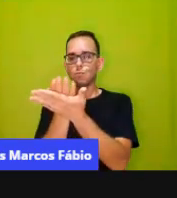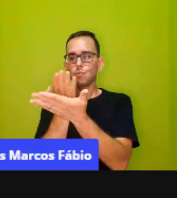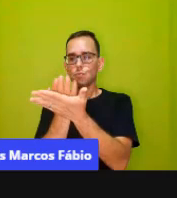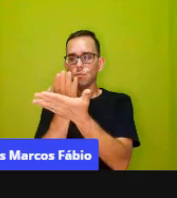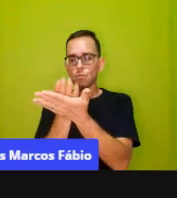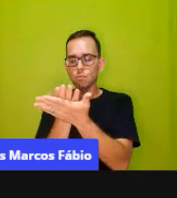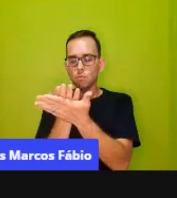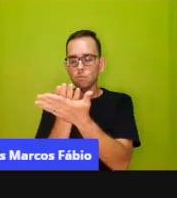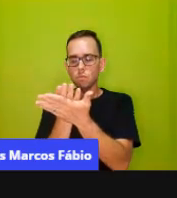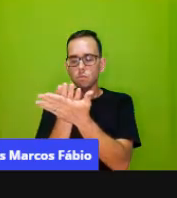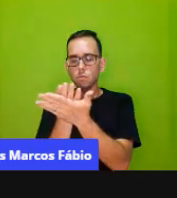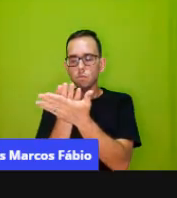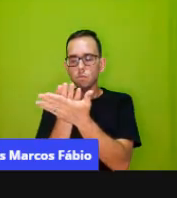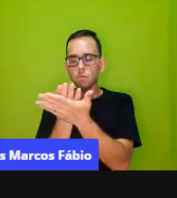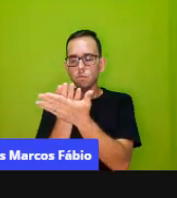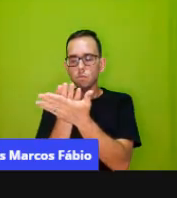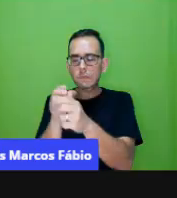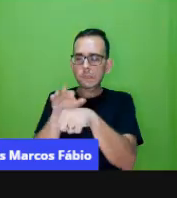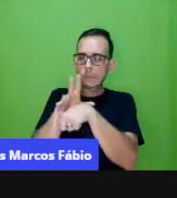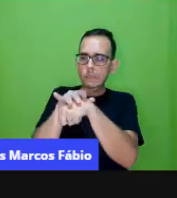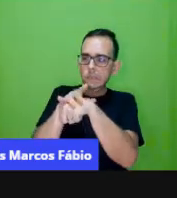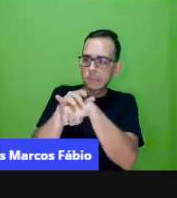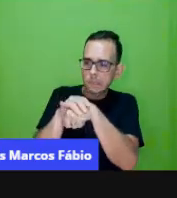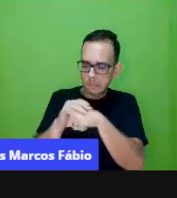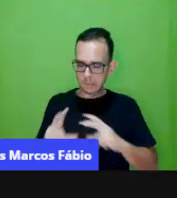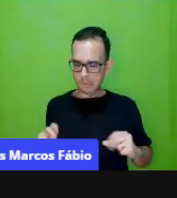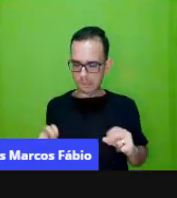câncer humano de origem